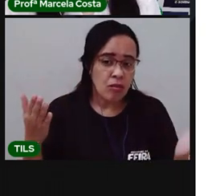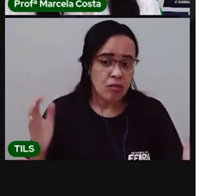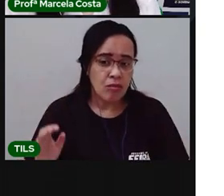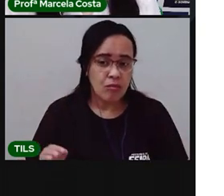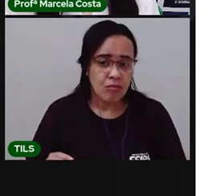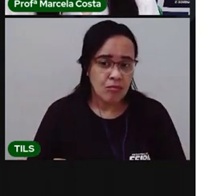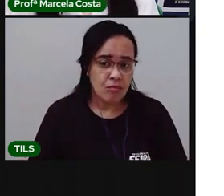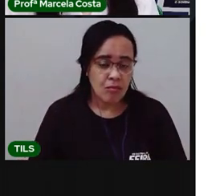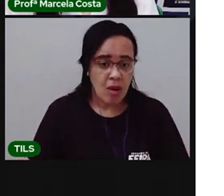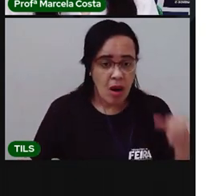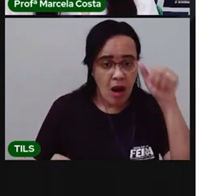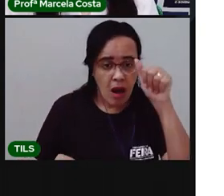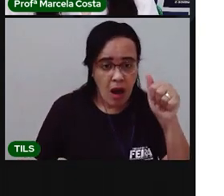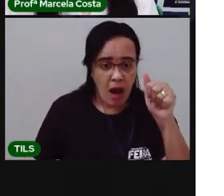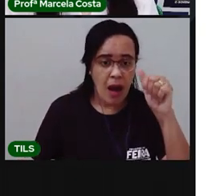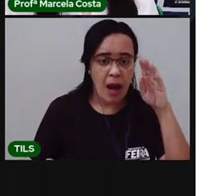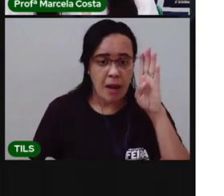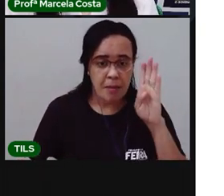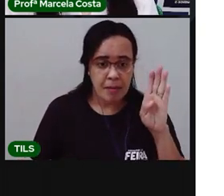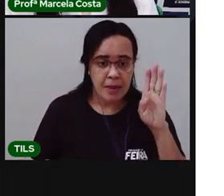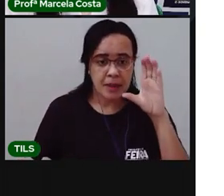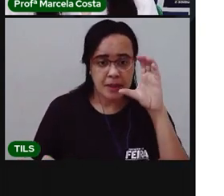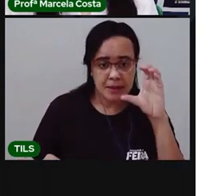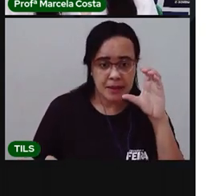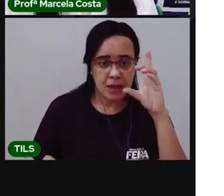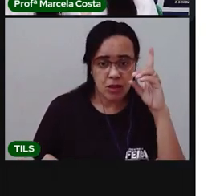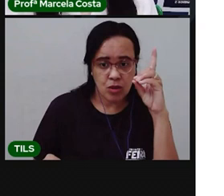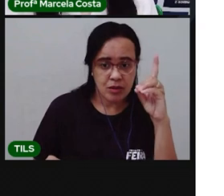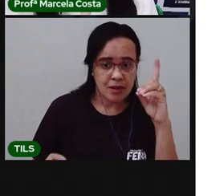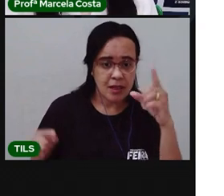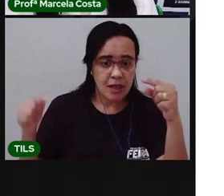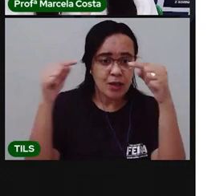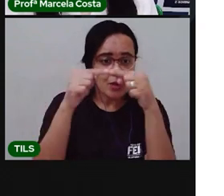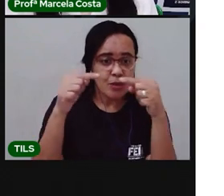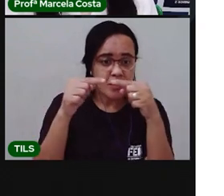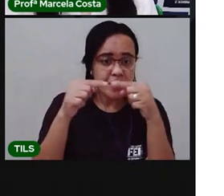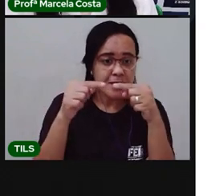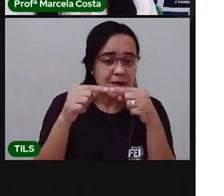Ao tempo, vamos ver qual é a imagem certa.